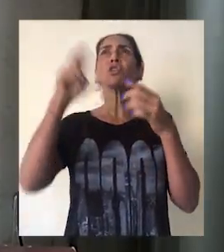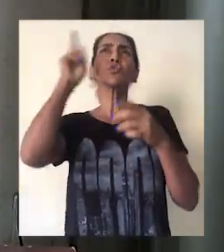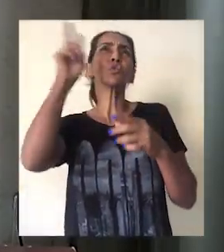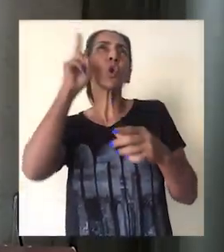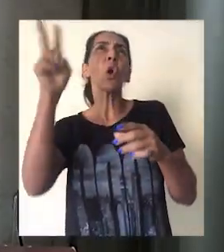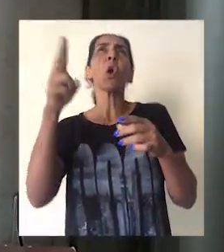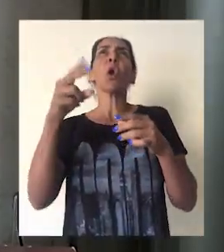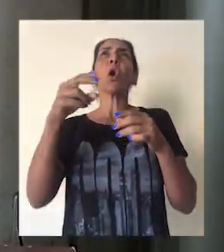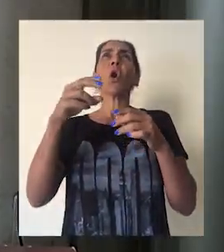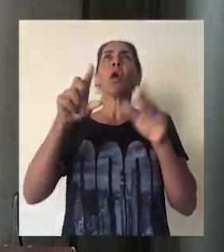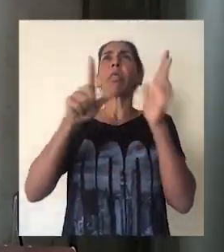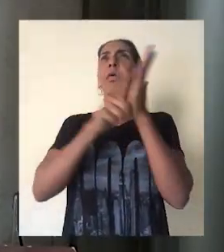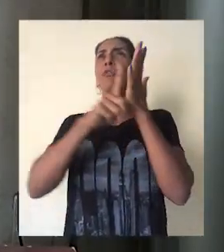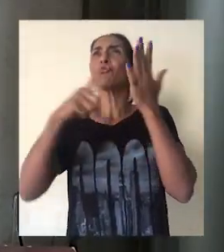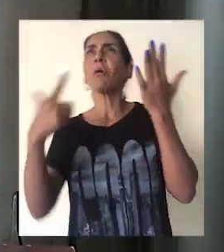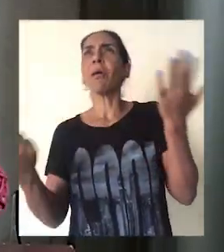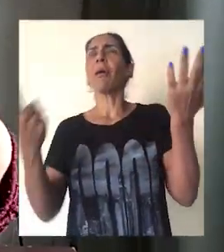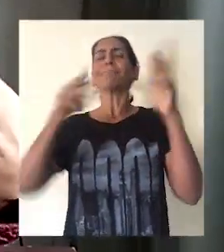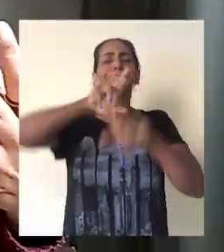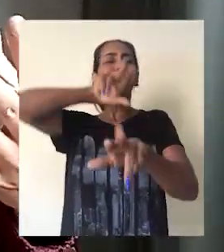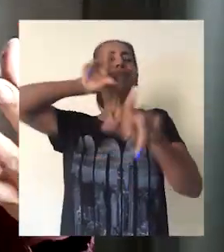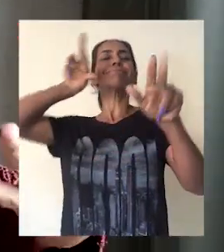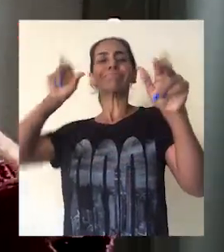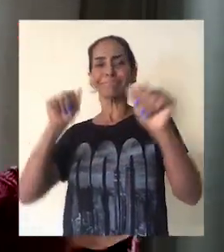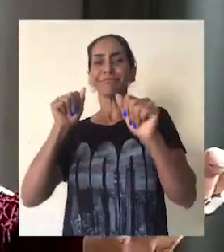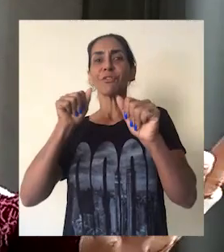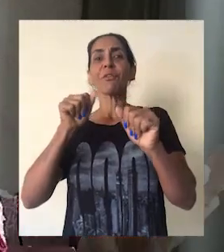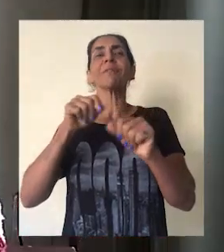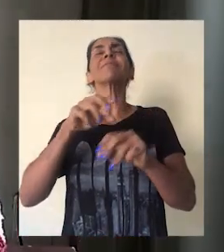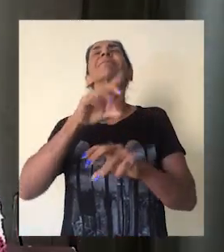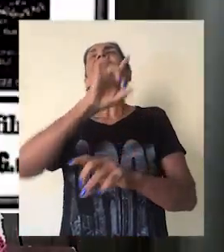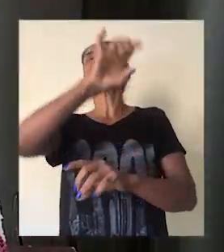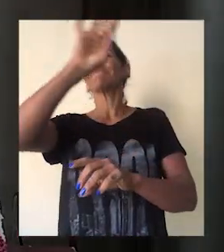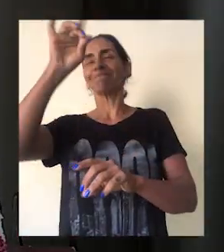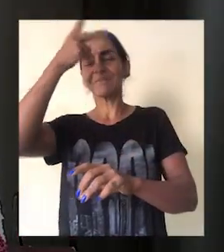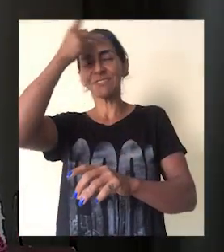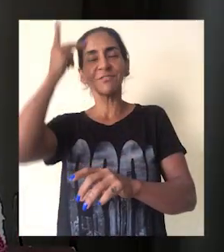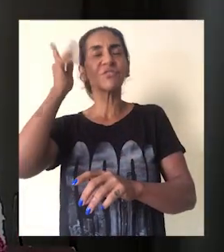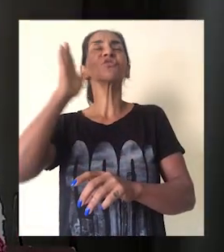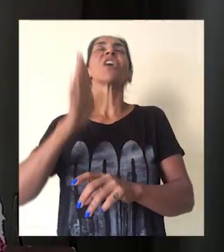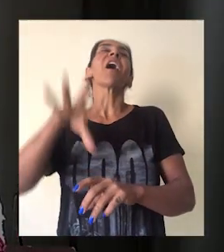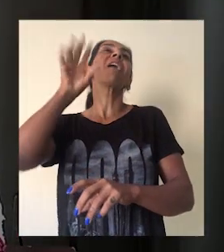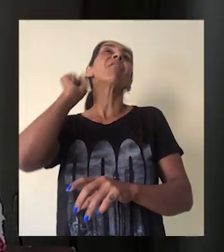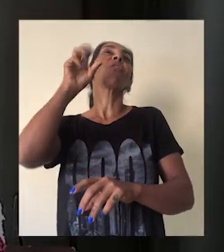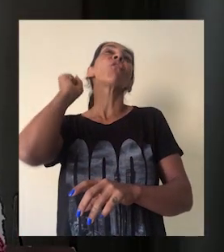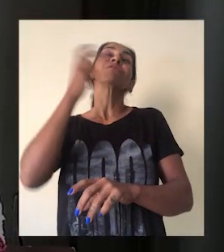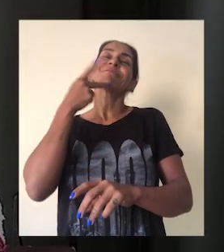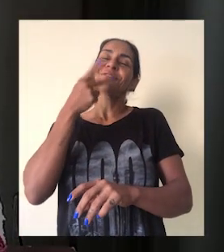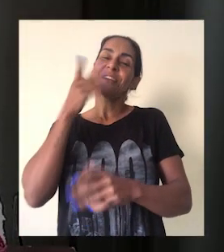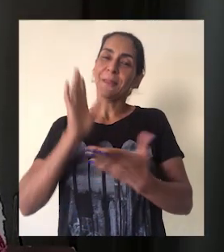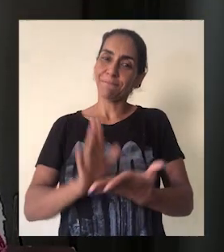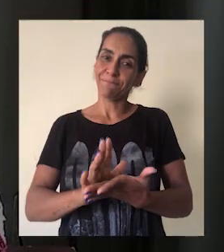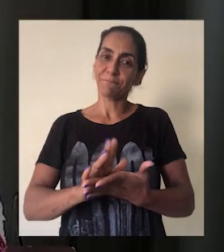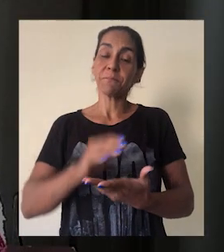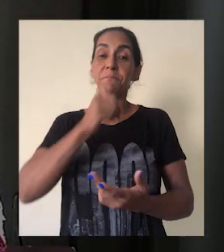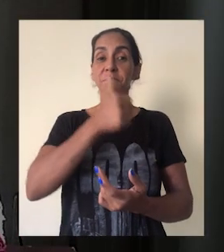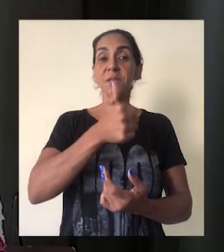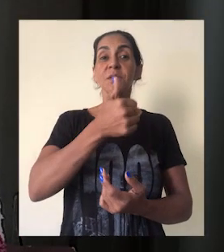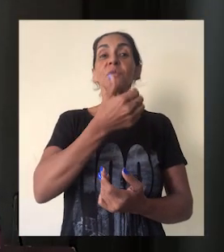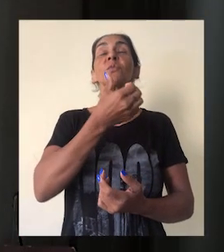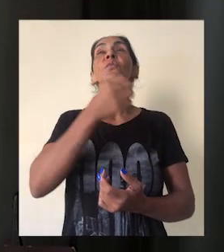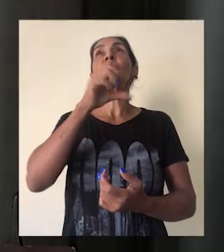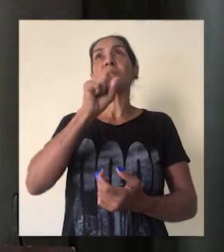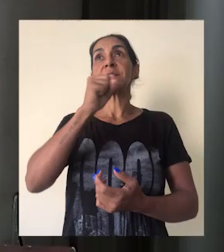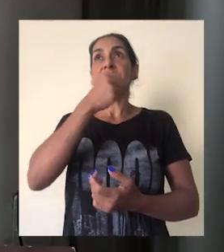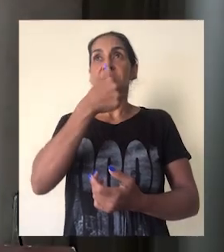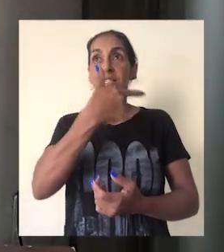inserida sobre Drácula, todo mundo já ouviu falar nesse ser. A primeira adaptação de Drácula no cinema foi em 1922,